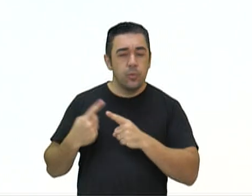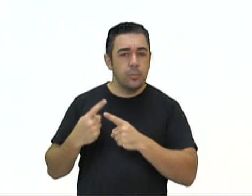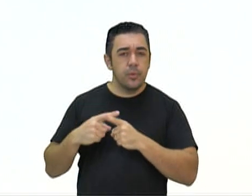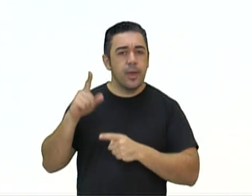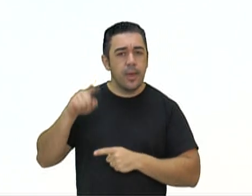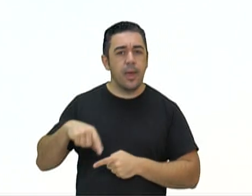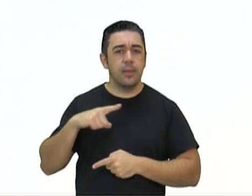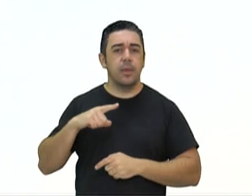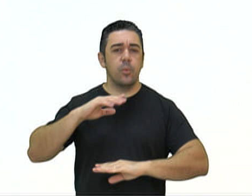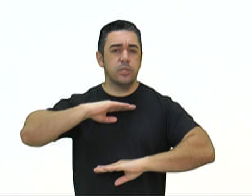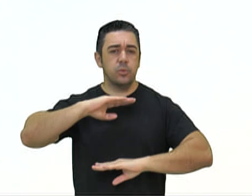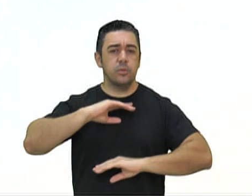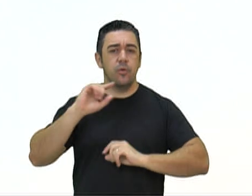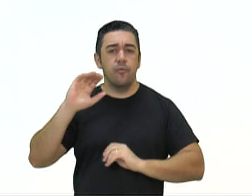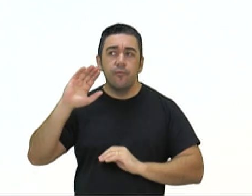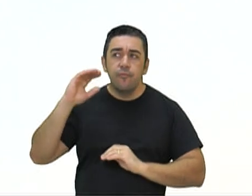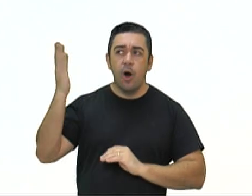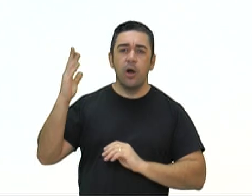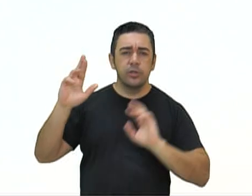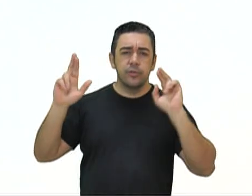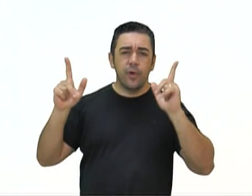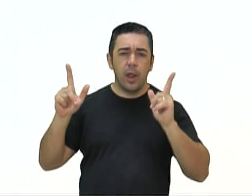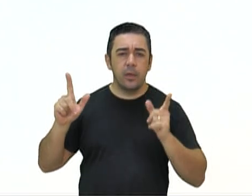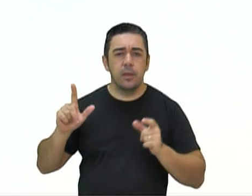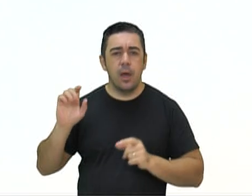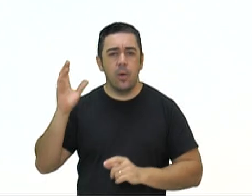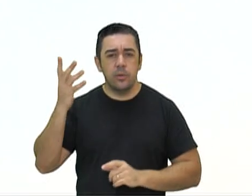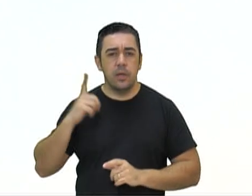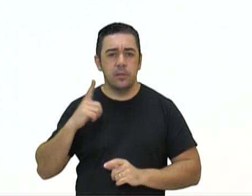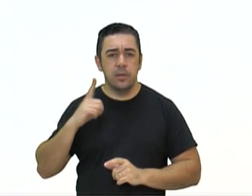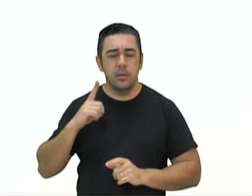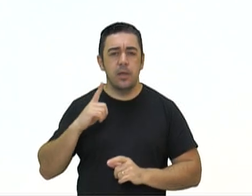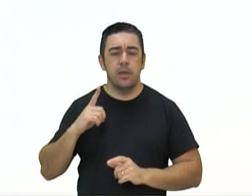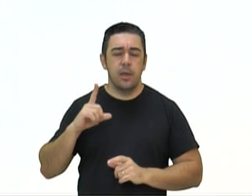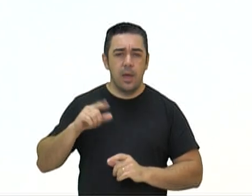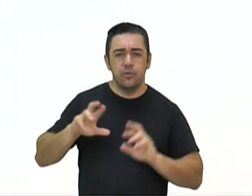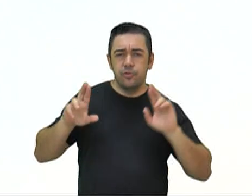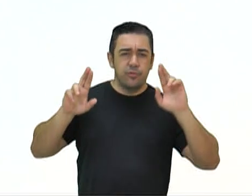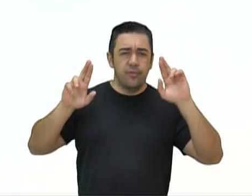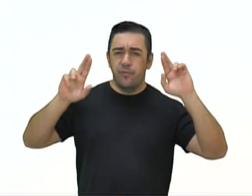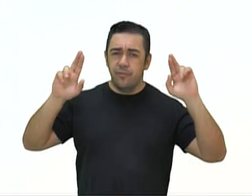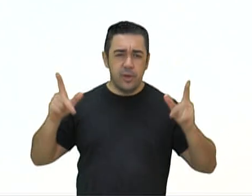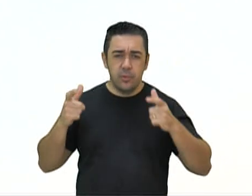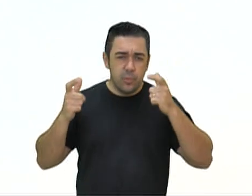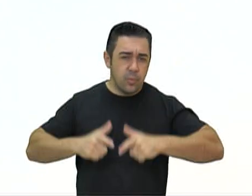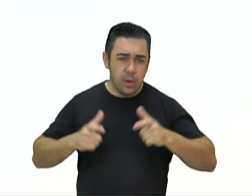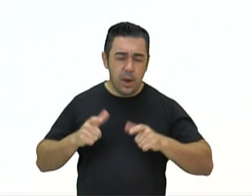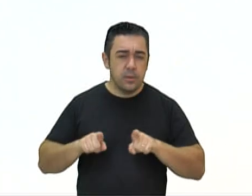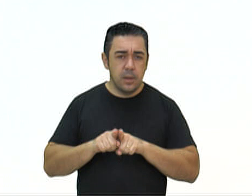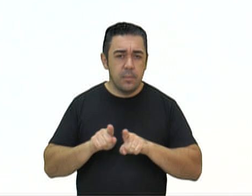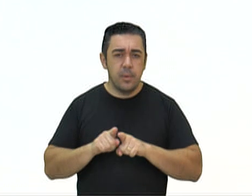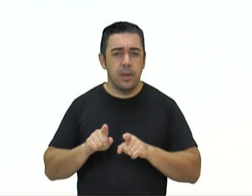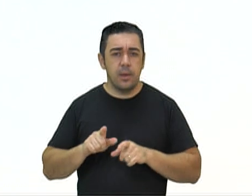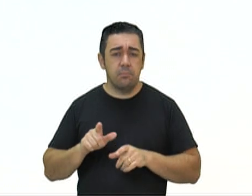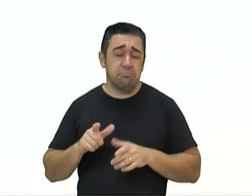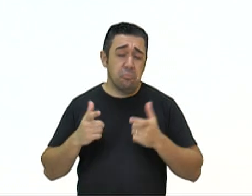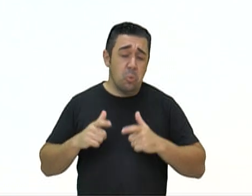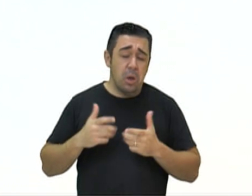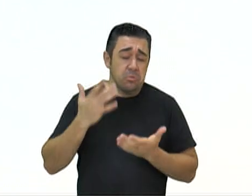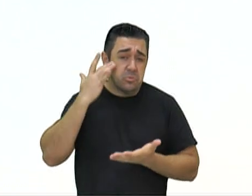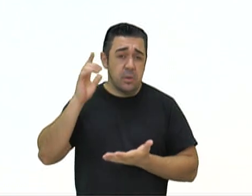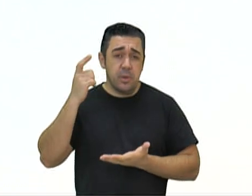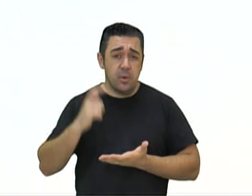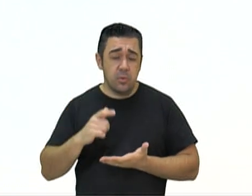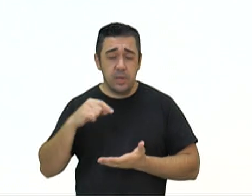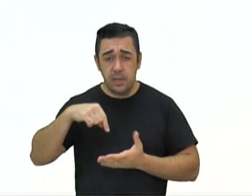refere a uma situação que ocorre fora do nosso entendimento da dicotomia espaço-tempo ou realizado em local vago ou